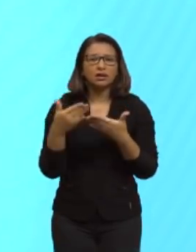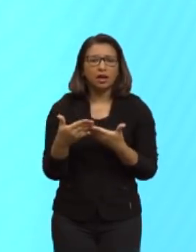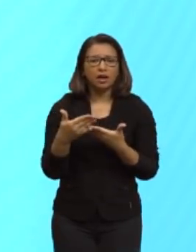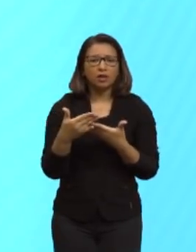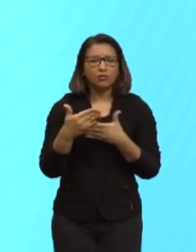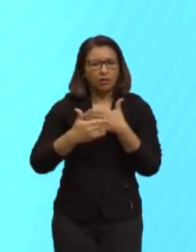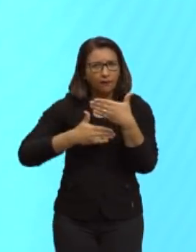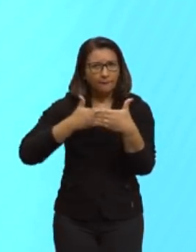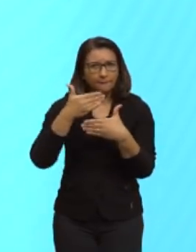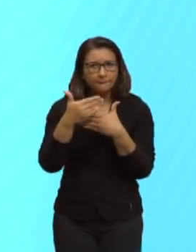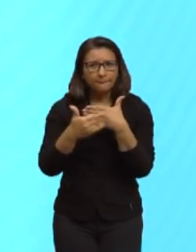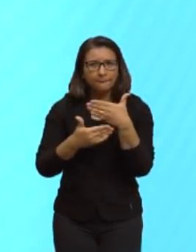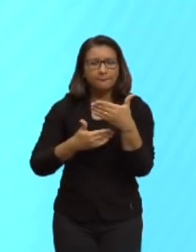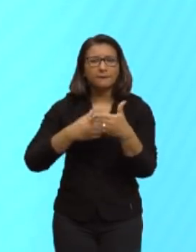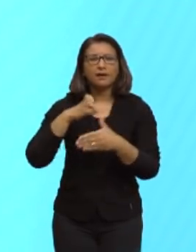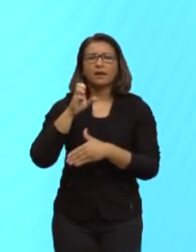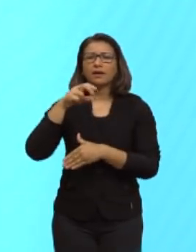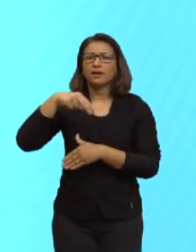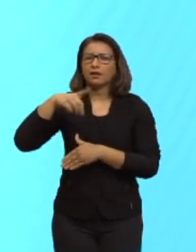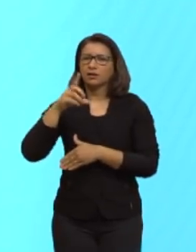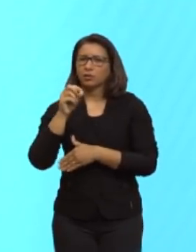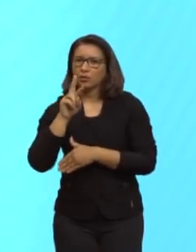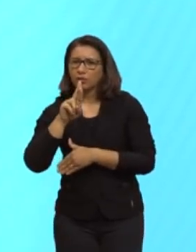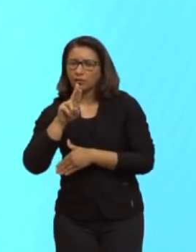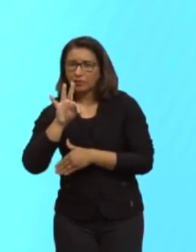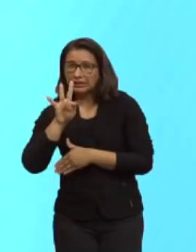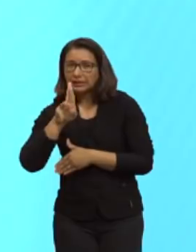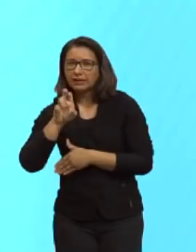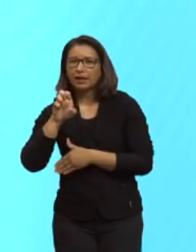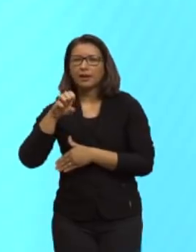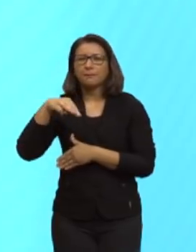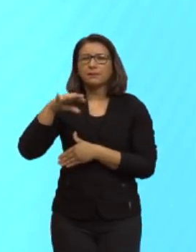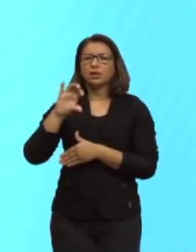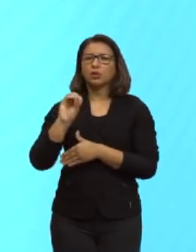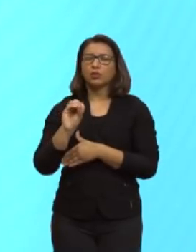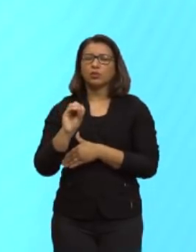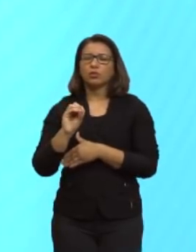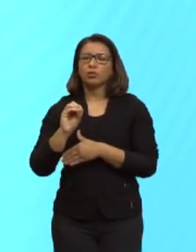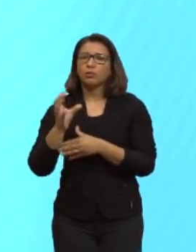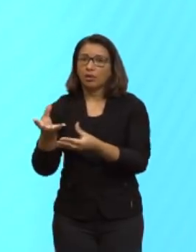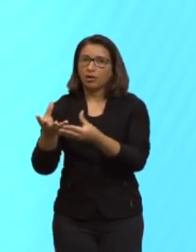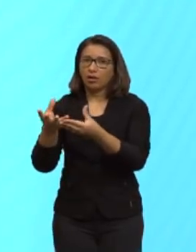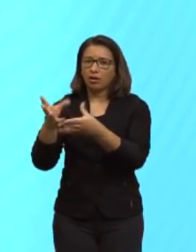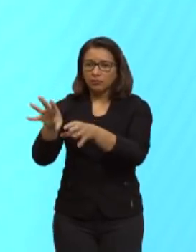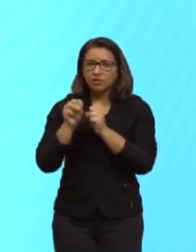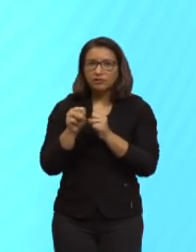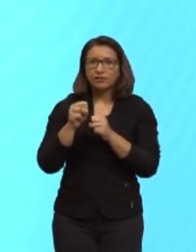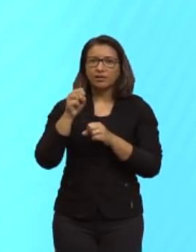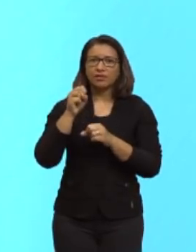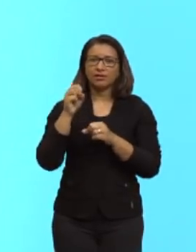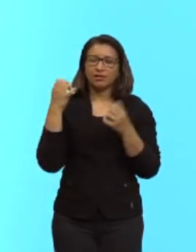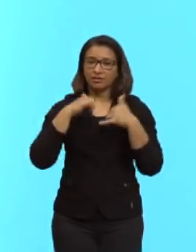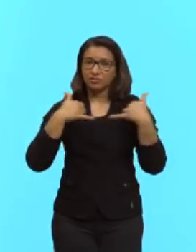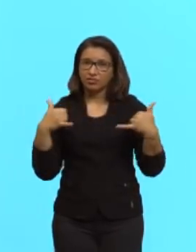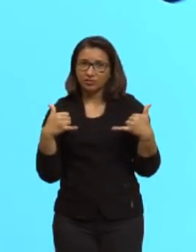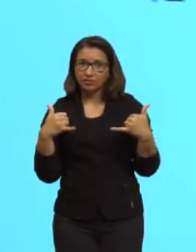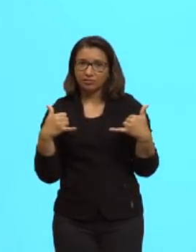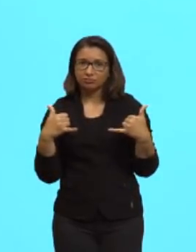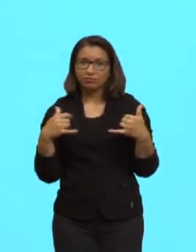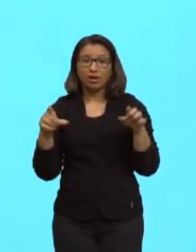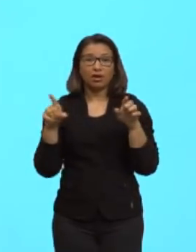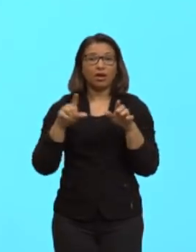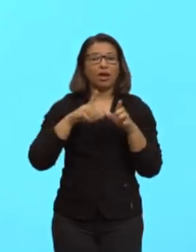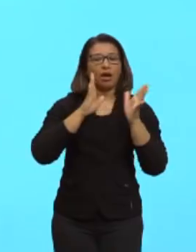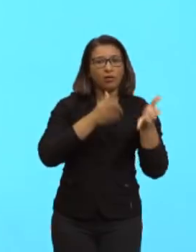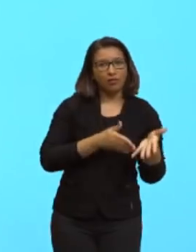é um processo endotérmico porque vai absorver energia ao contrário da combustão do etanol né